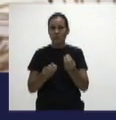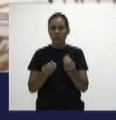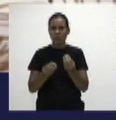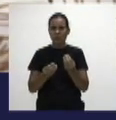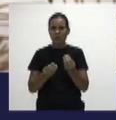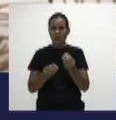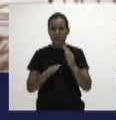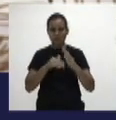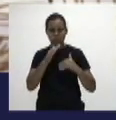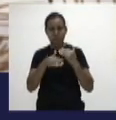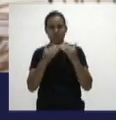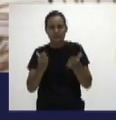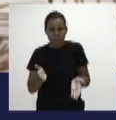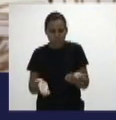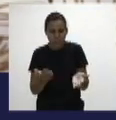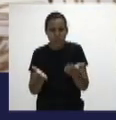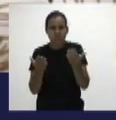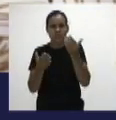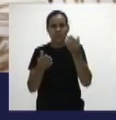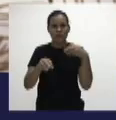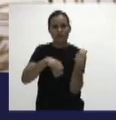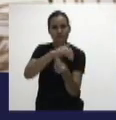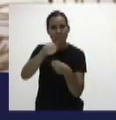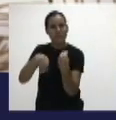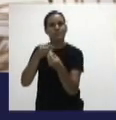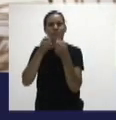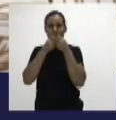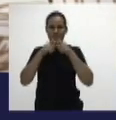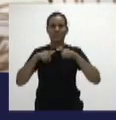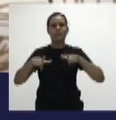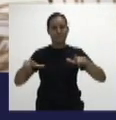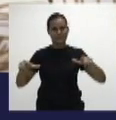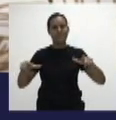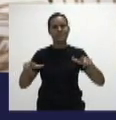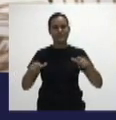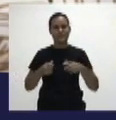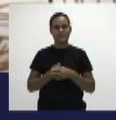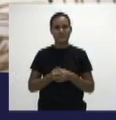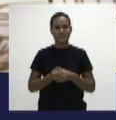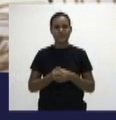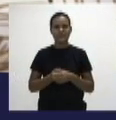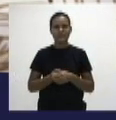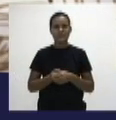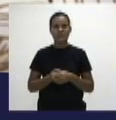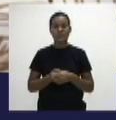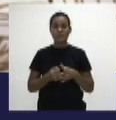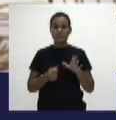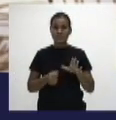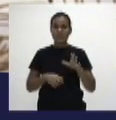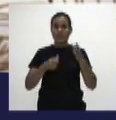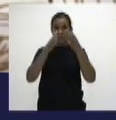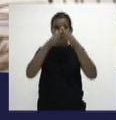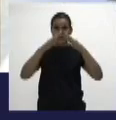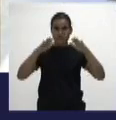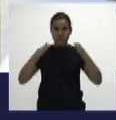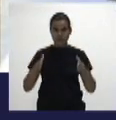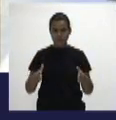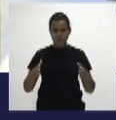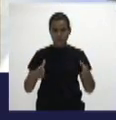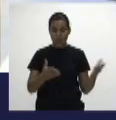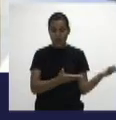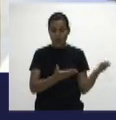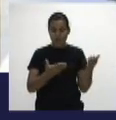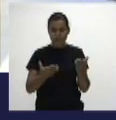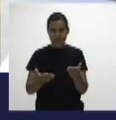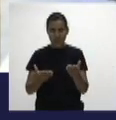forma dele contribuir foi justamente promover uma mistura de linguagens né Acho que nenhum outro meio conseguiu fazer isso né o circo ele